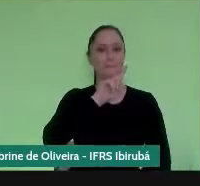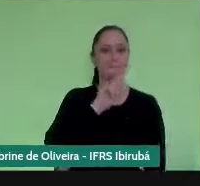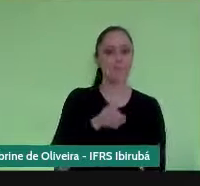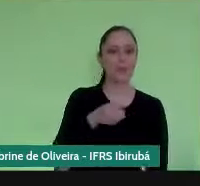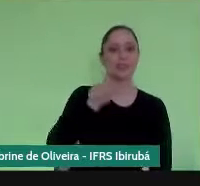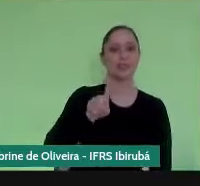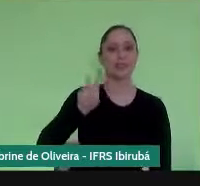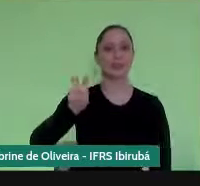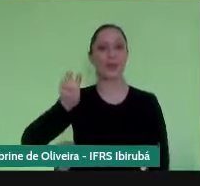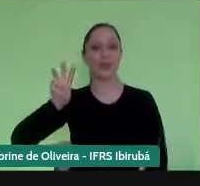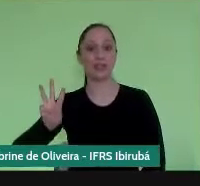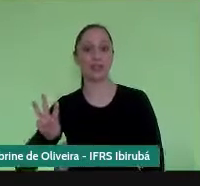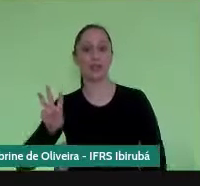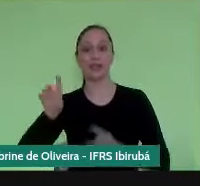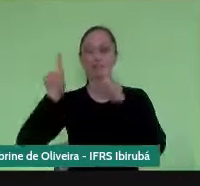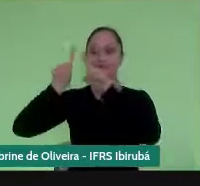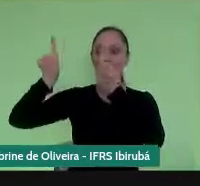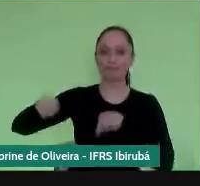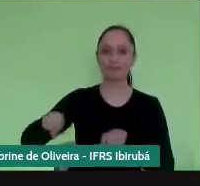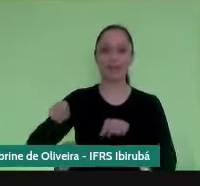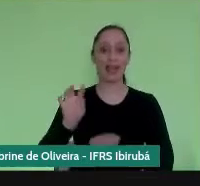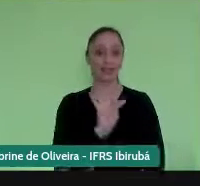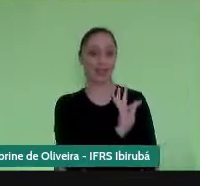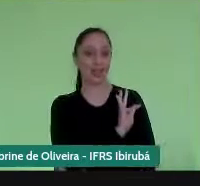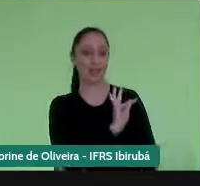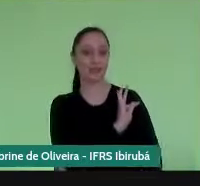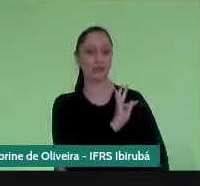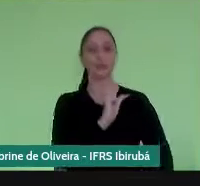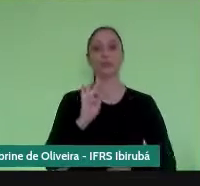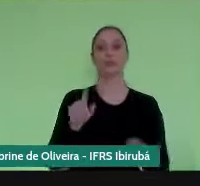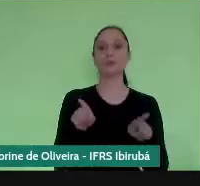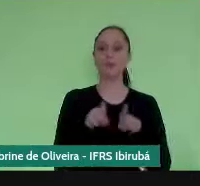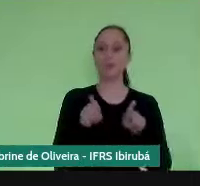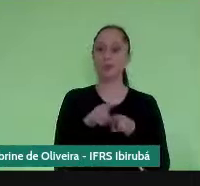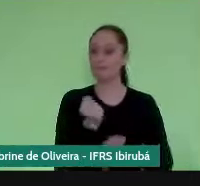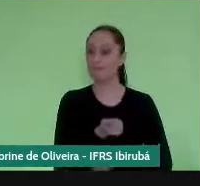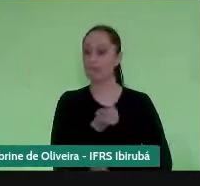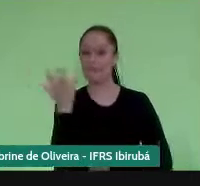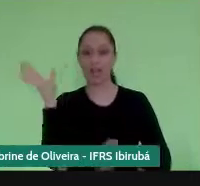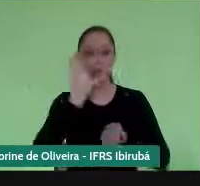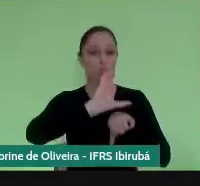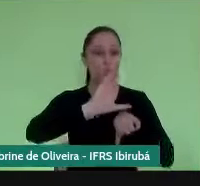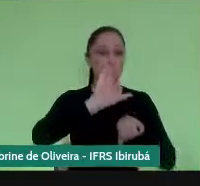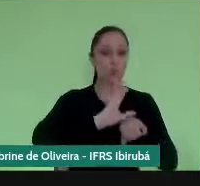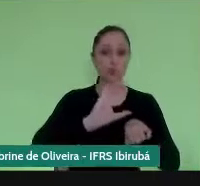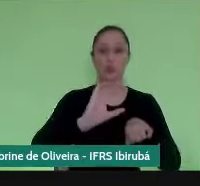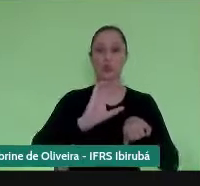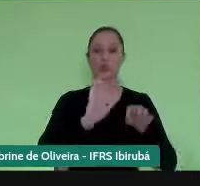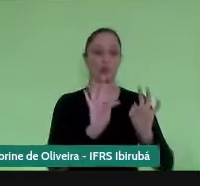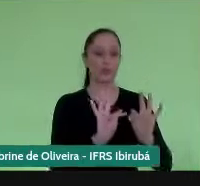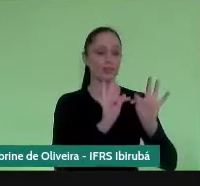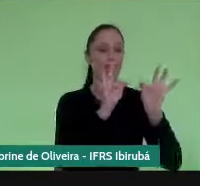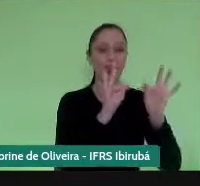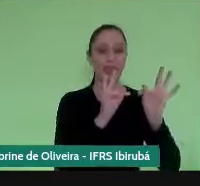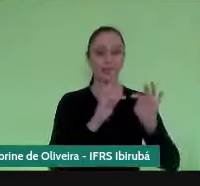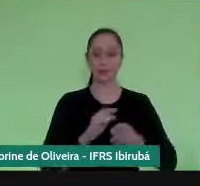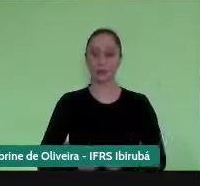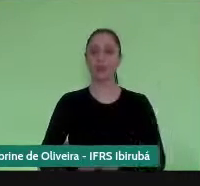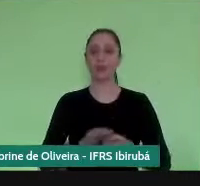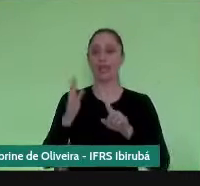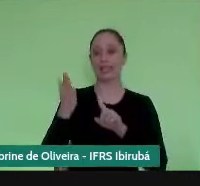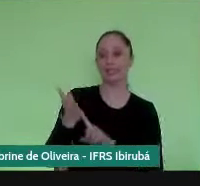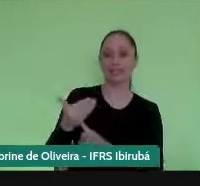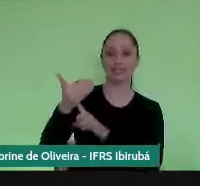técnicos, 198 cursos técnicos, tecnológicos, engenharias, licenciatura,